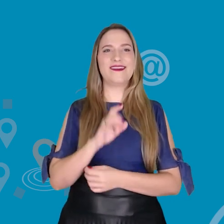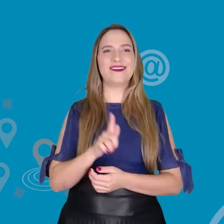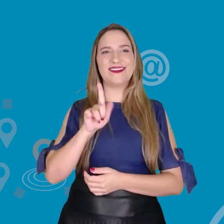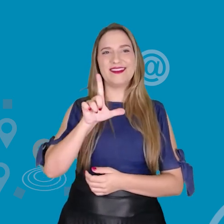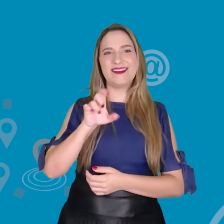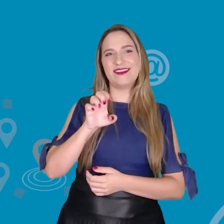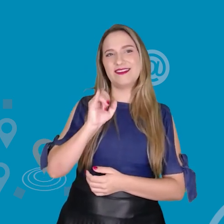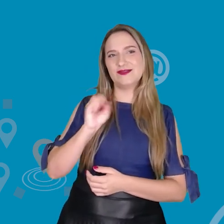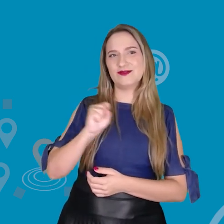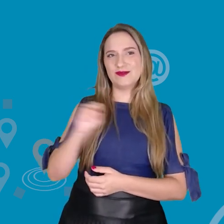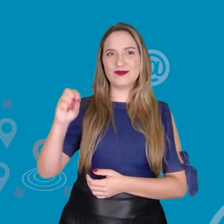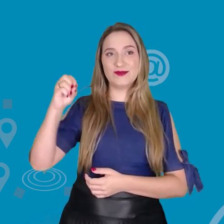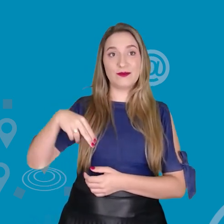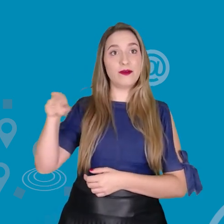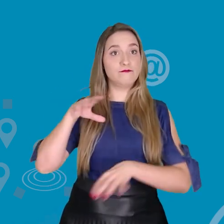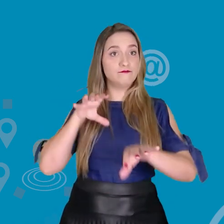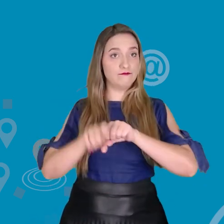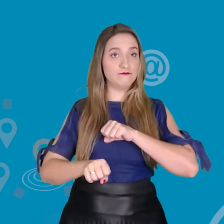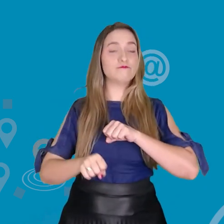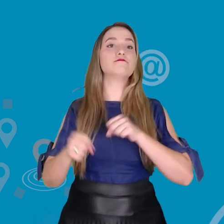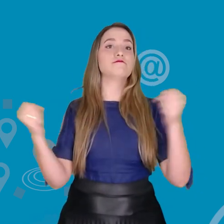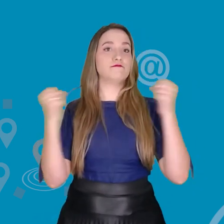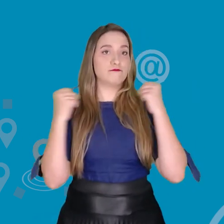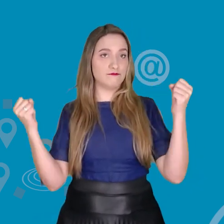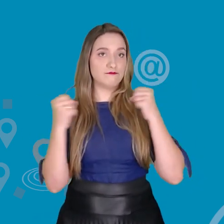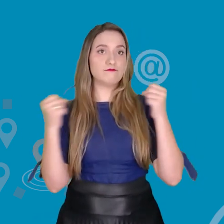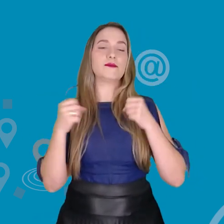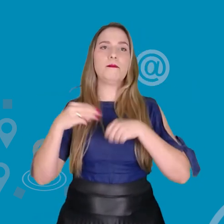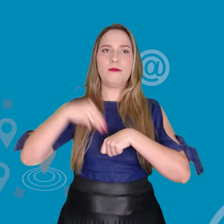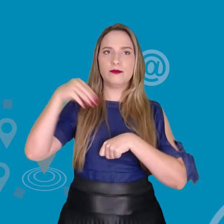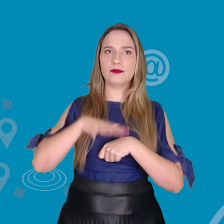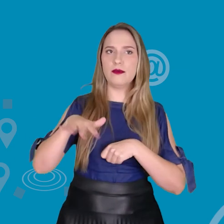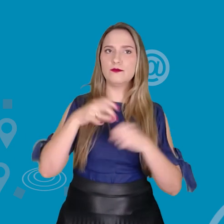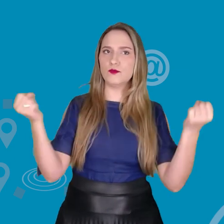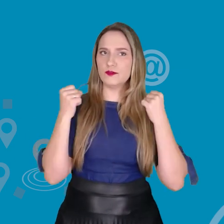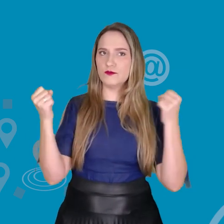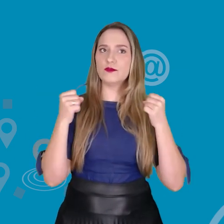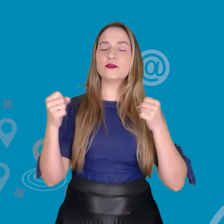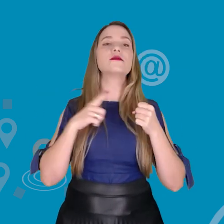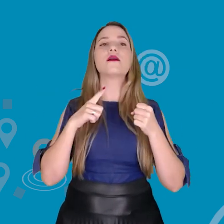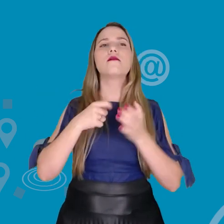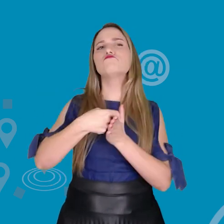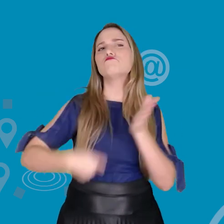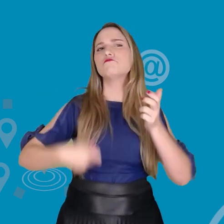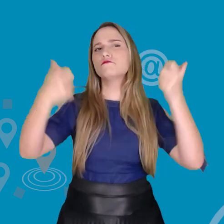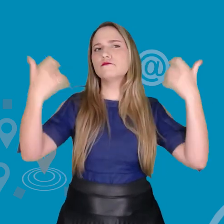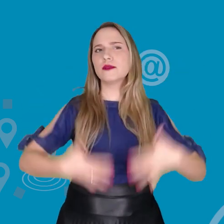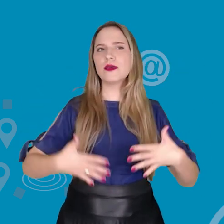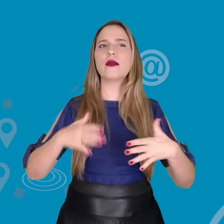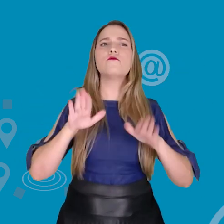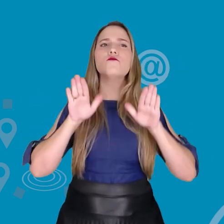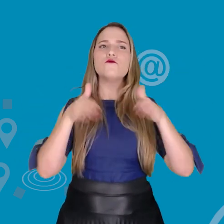entrevista o professor Gleison Moraes, que é mestre em Educação Física e com